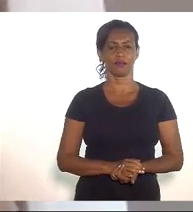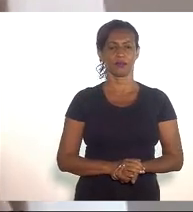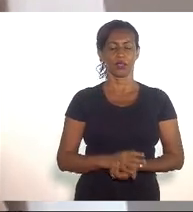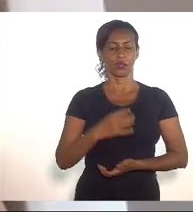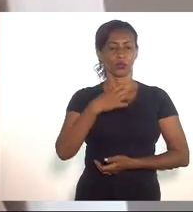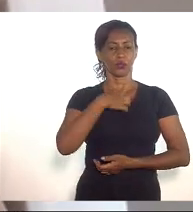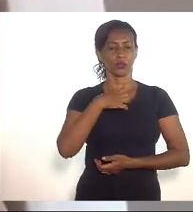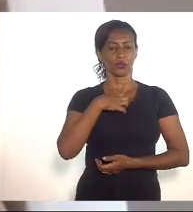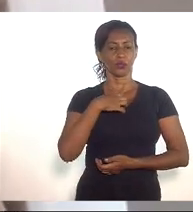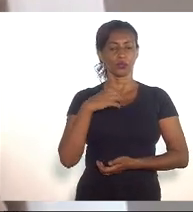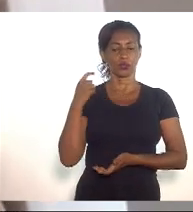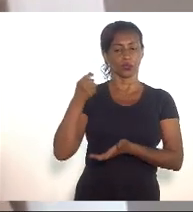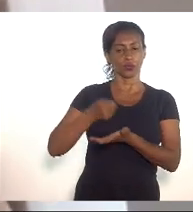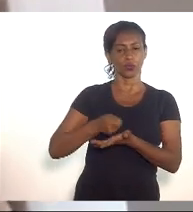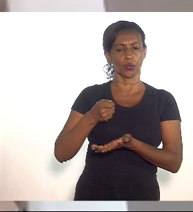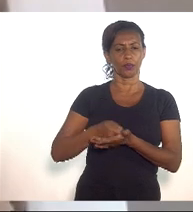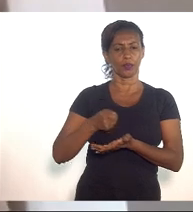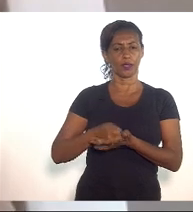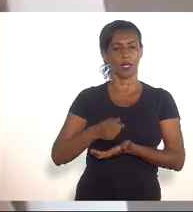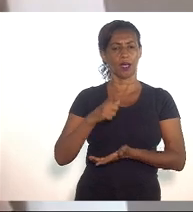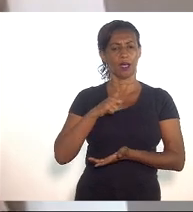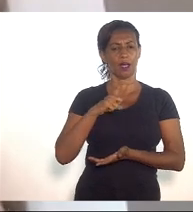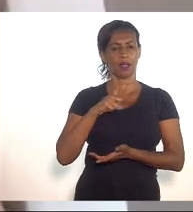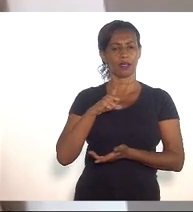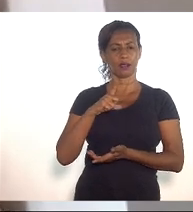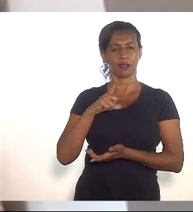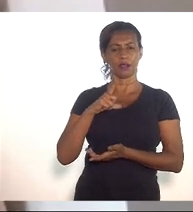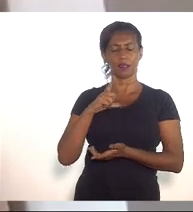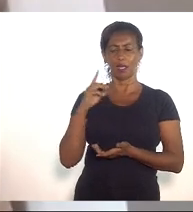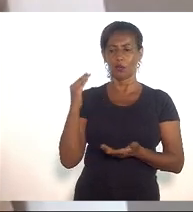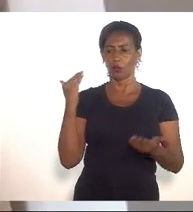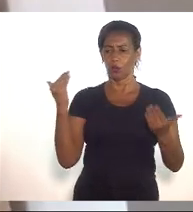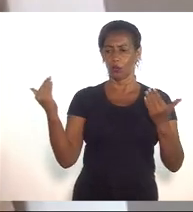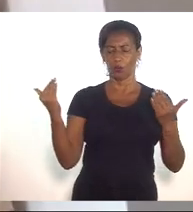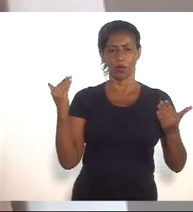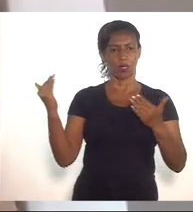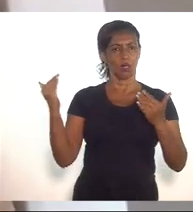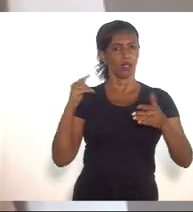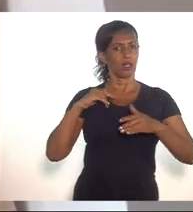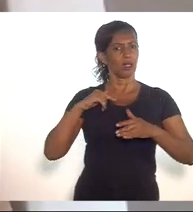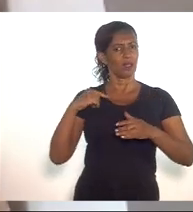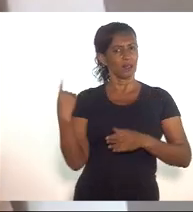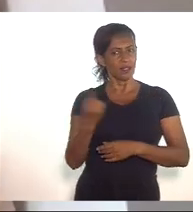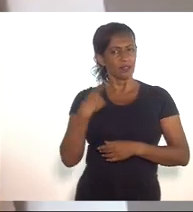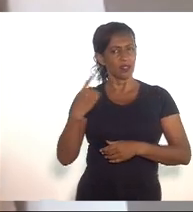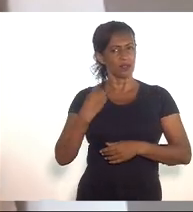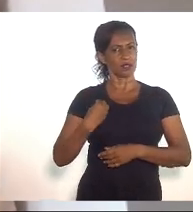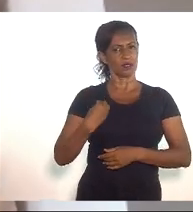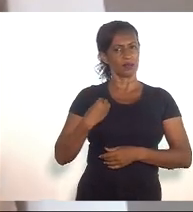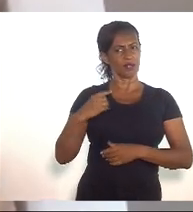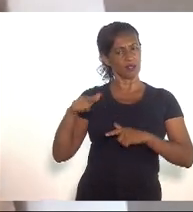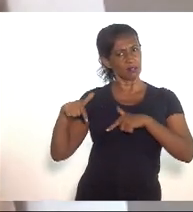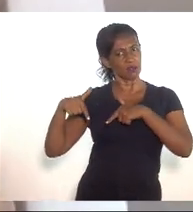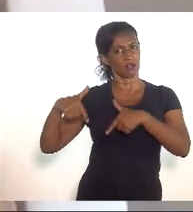no sentido de nos obrigar a ter um alinhamento entre nossas ações e também, mais do que